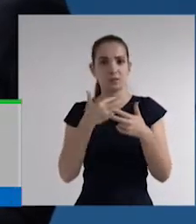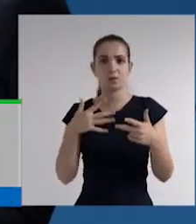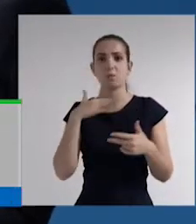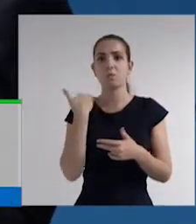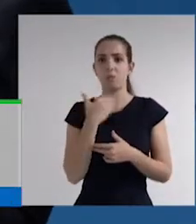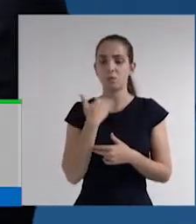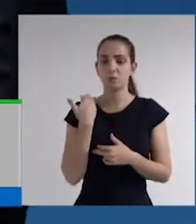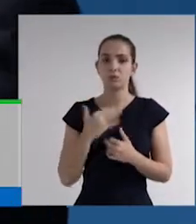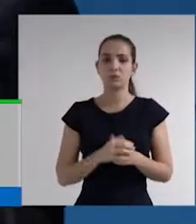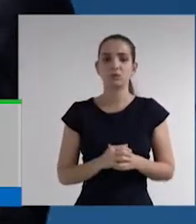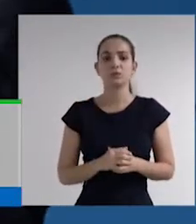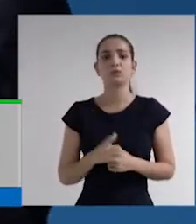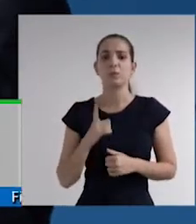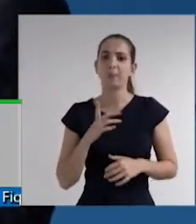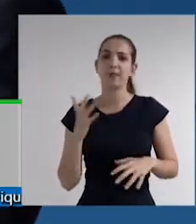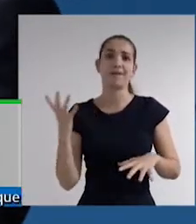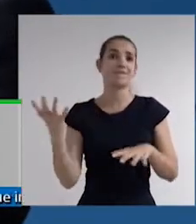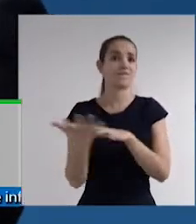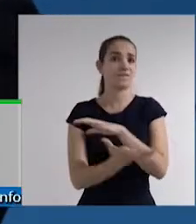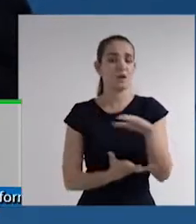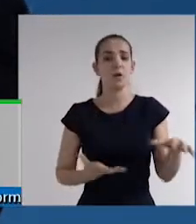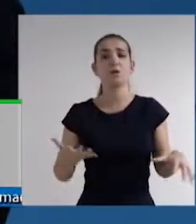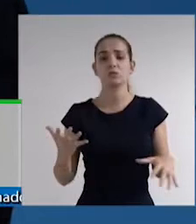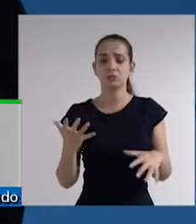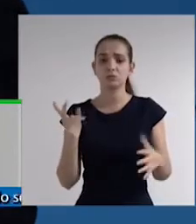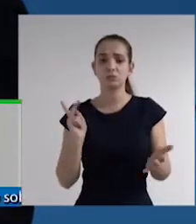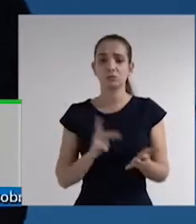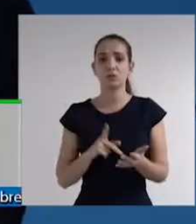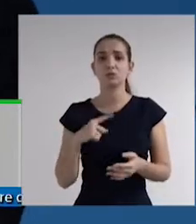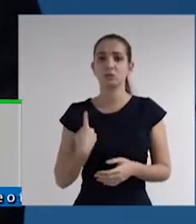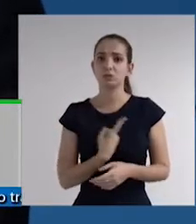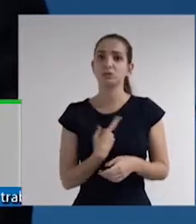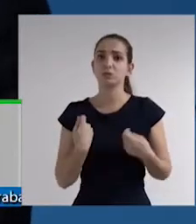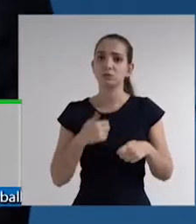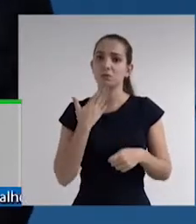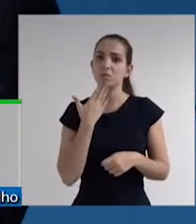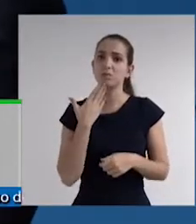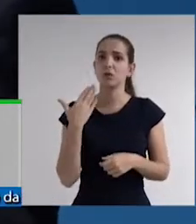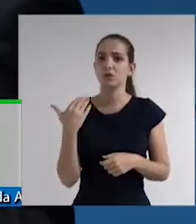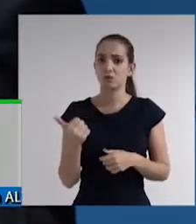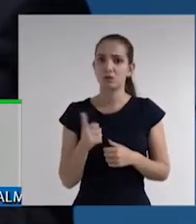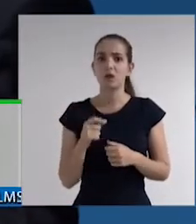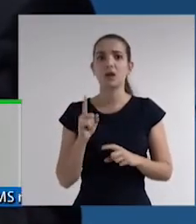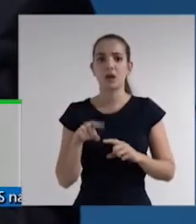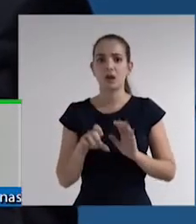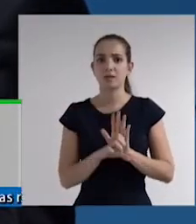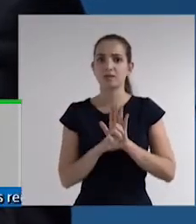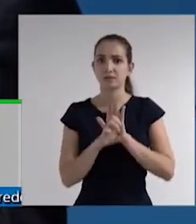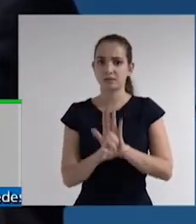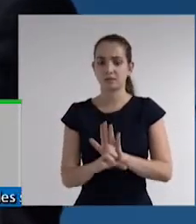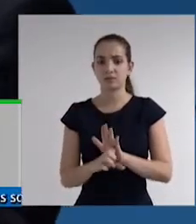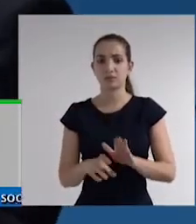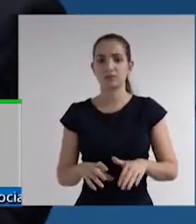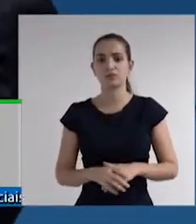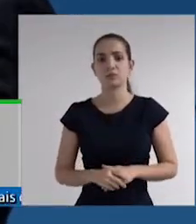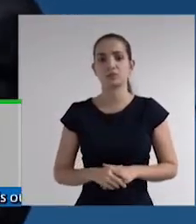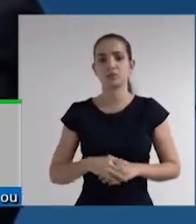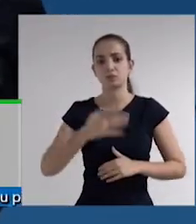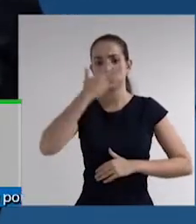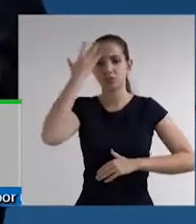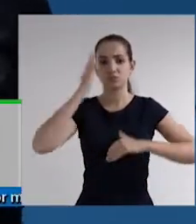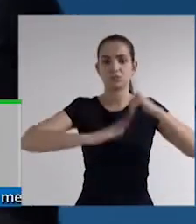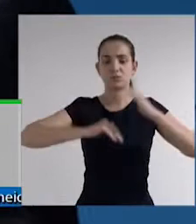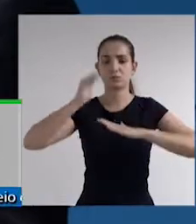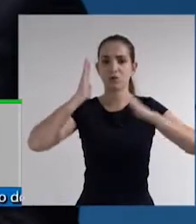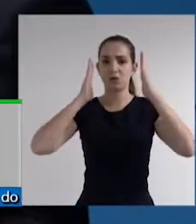a um caos, na verdade. Nós precisamos contornar isso daí. E que sirva de exemplo. Os caminhoneiros vêm reclamando